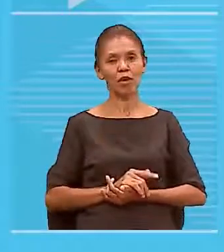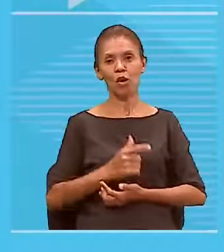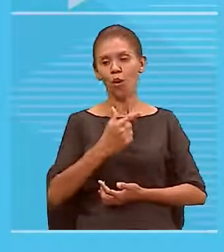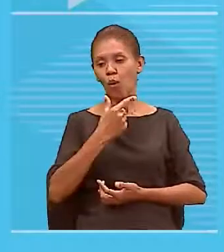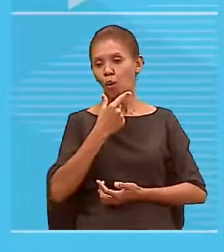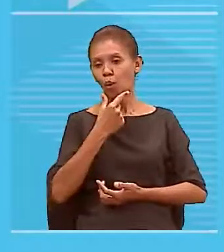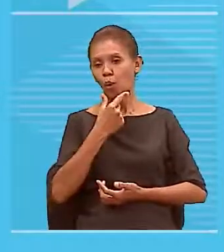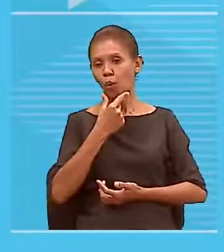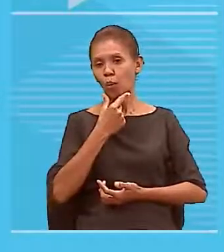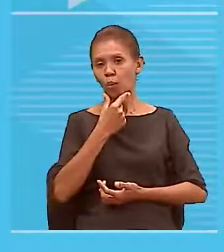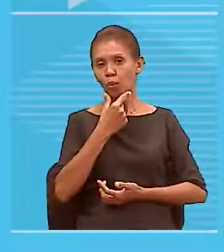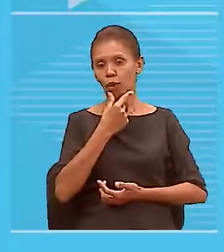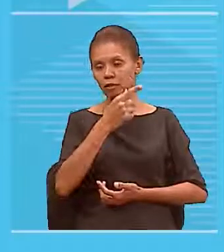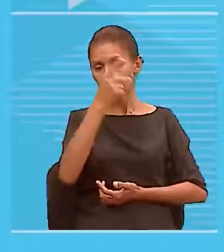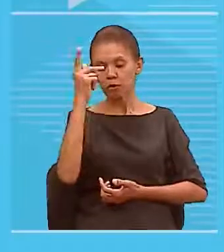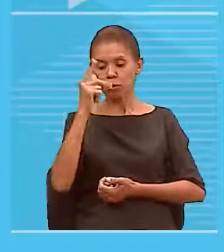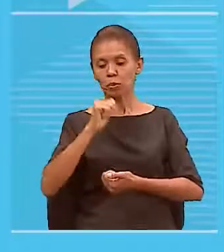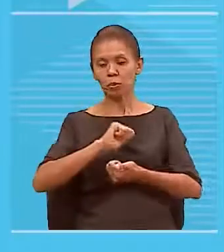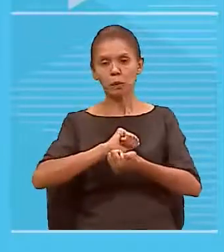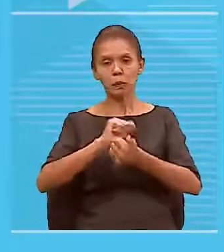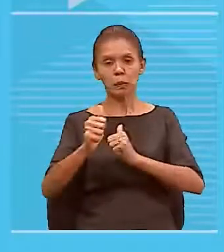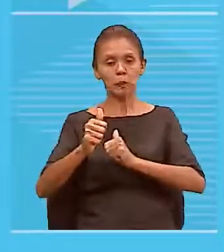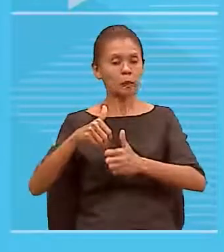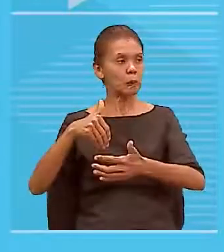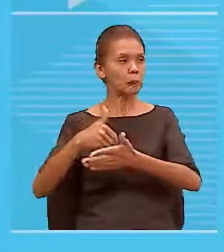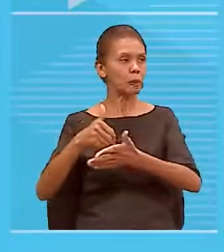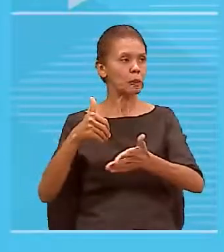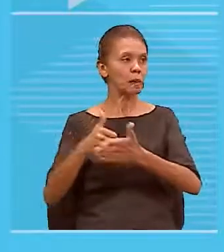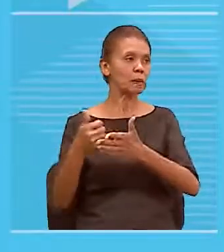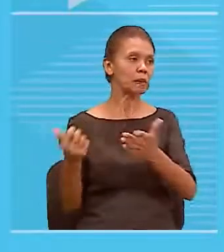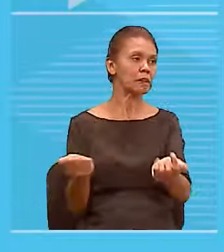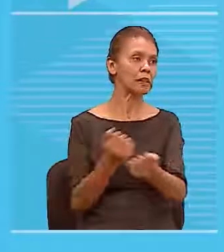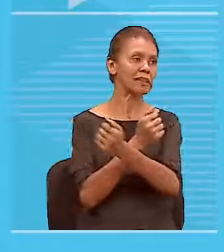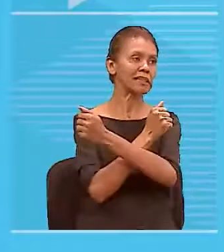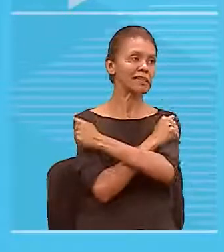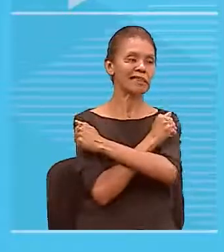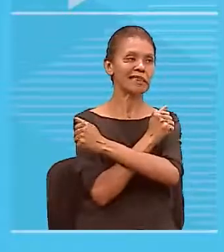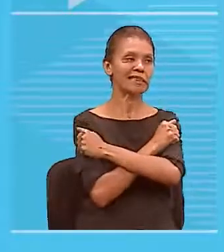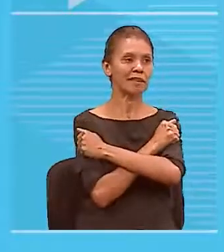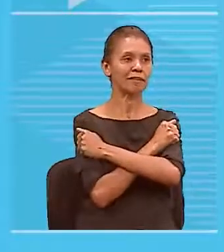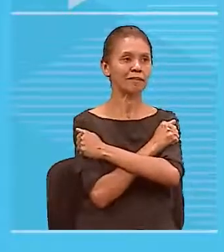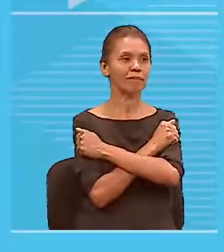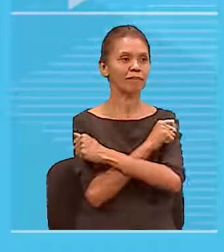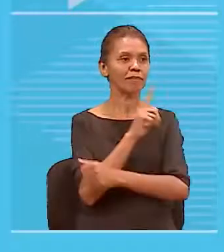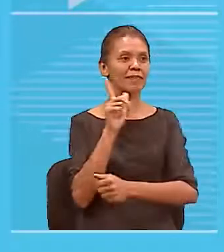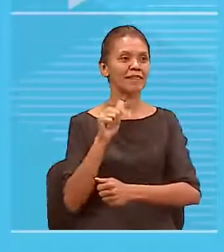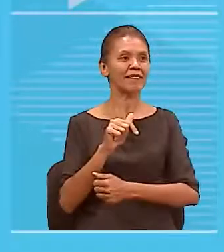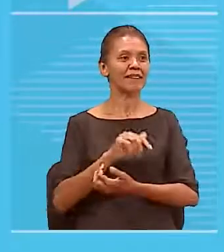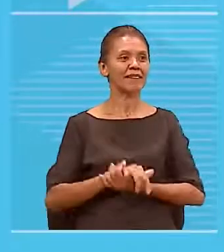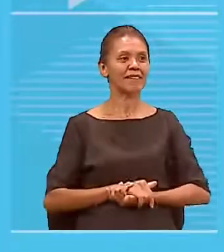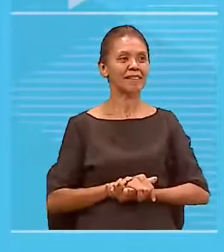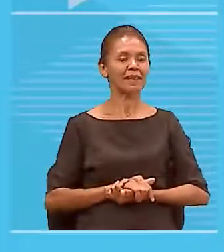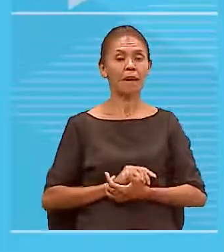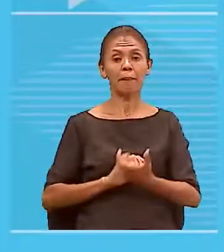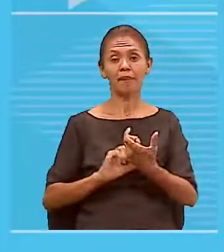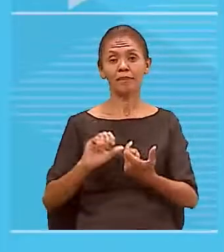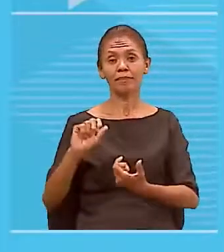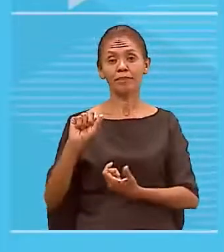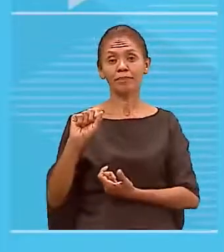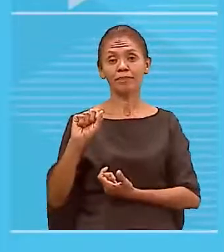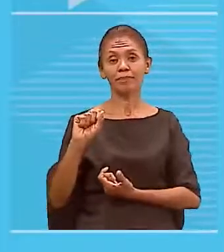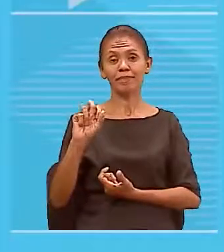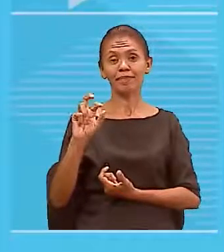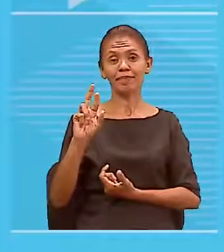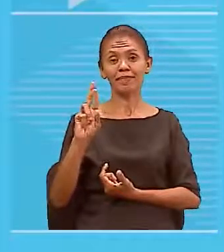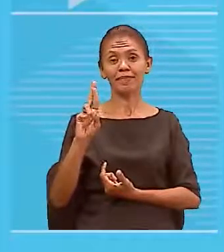recíproco né Há uma reciprocidade se quiser anotar anote aí tá réciprocidade